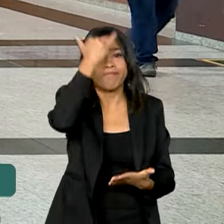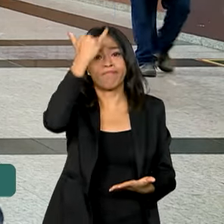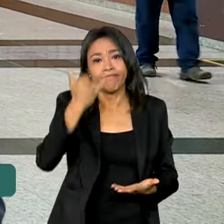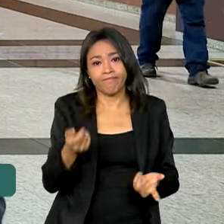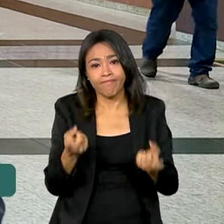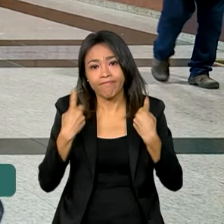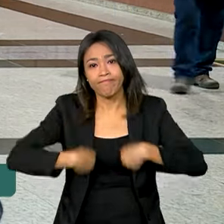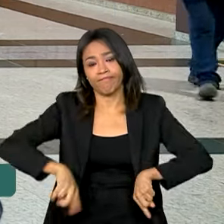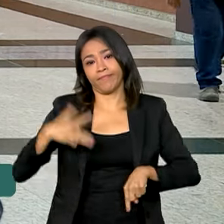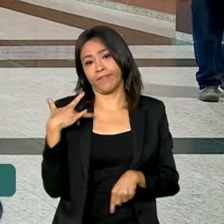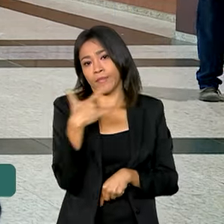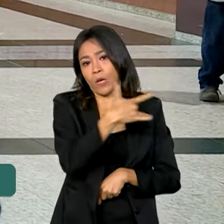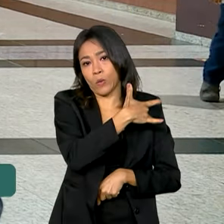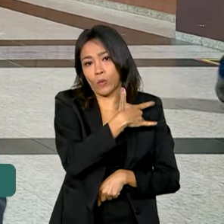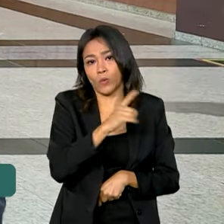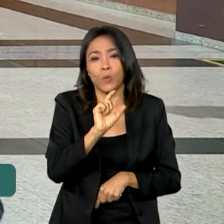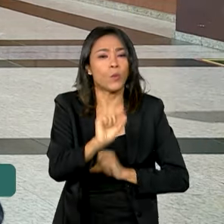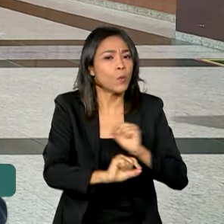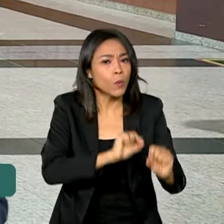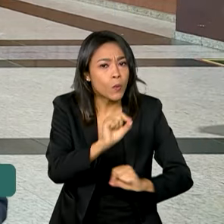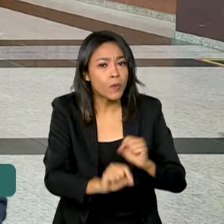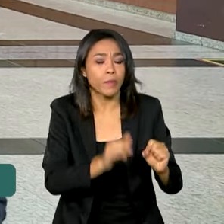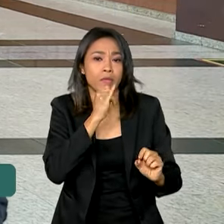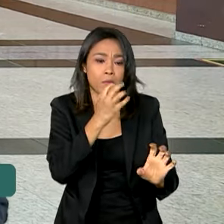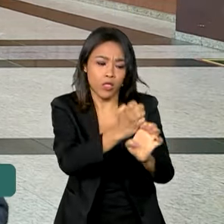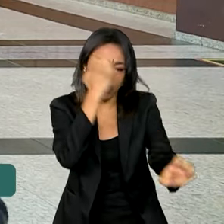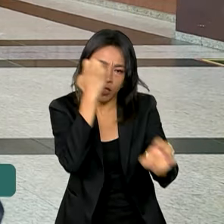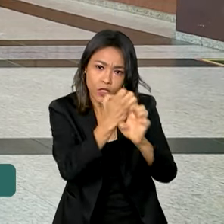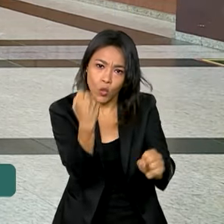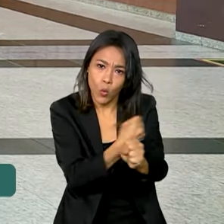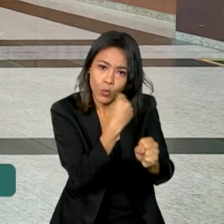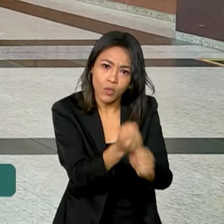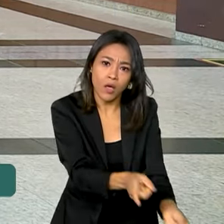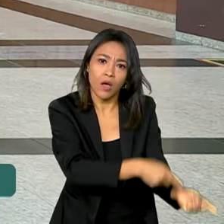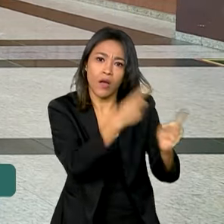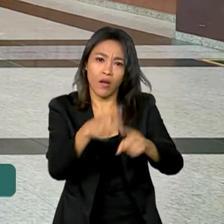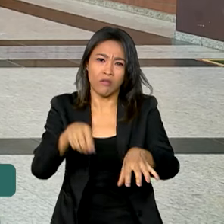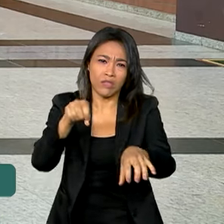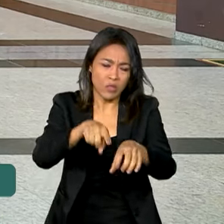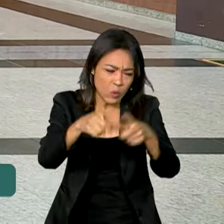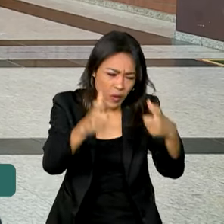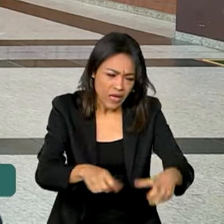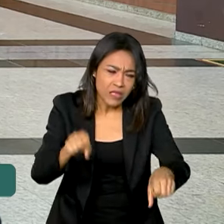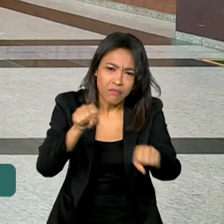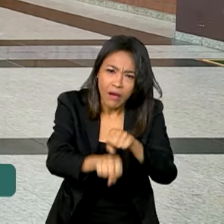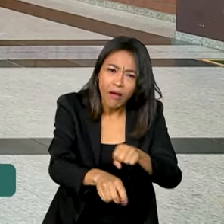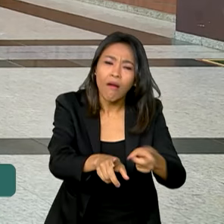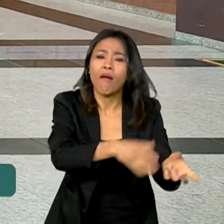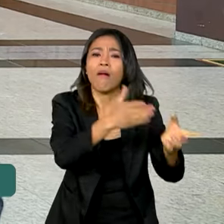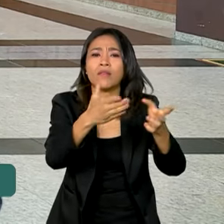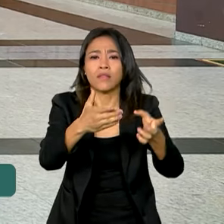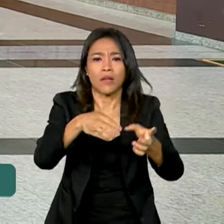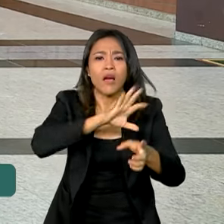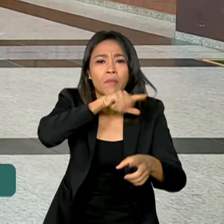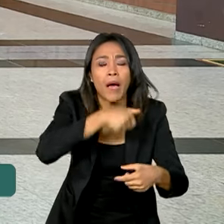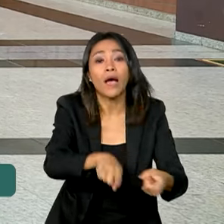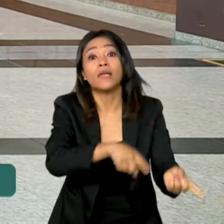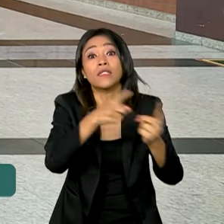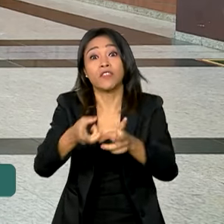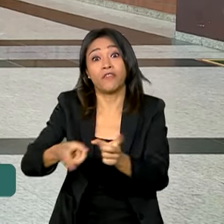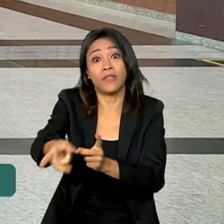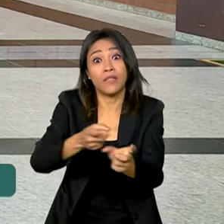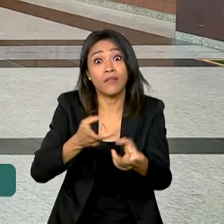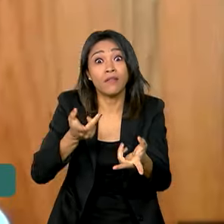saúde. Entre elas, atividades na construção civil, matadouros, coleta de lixo e até venda de